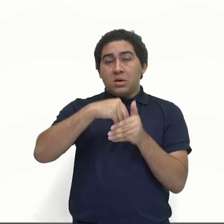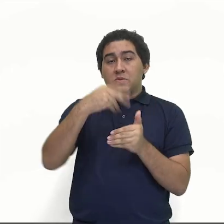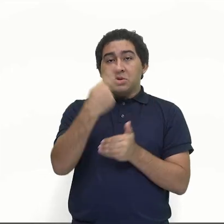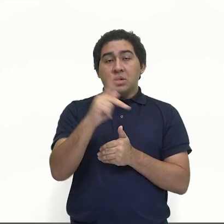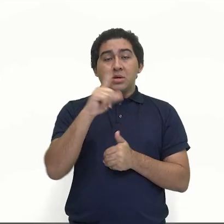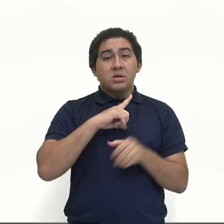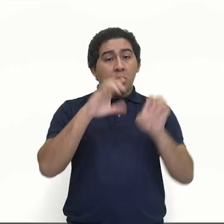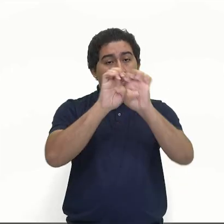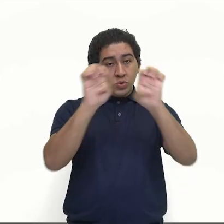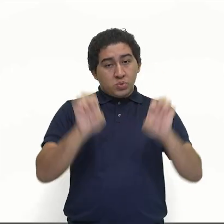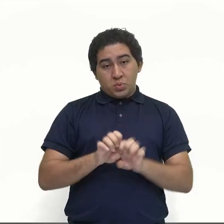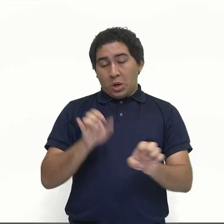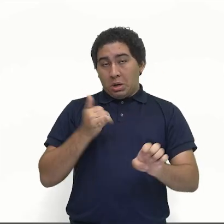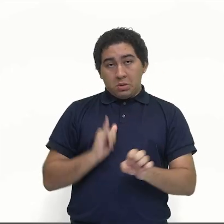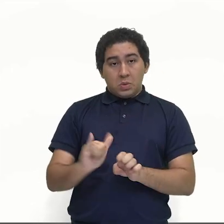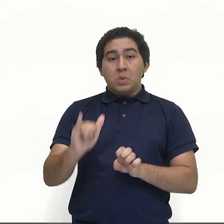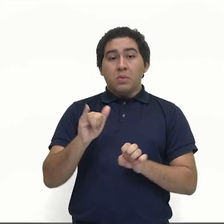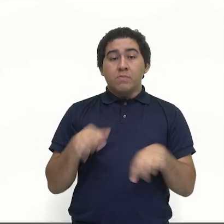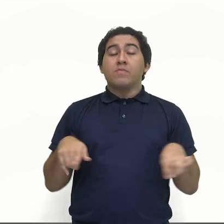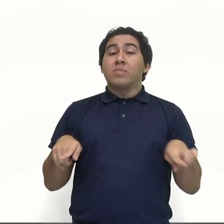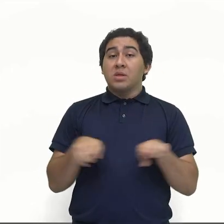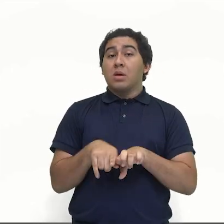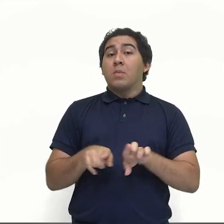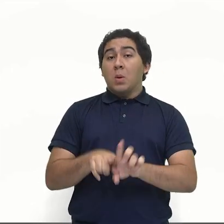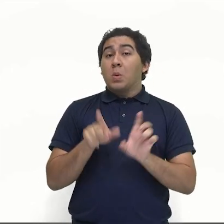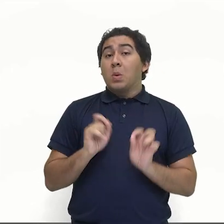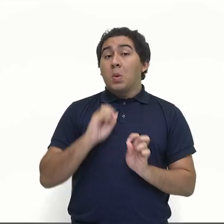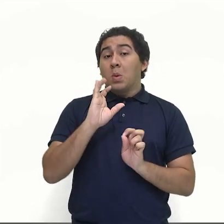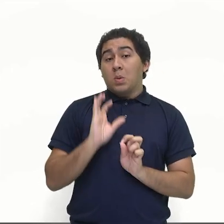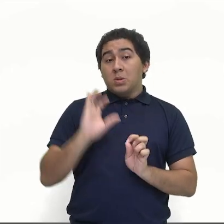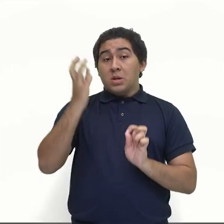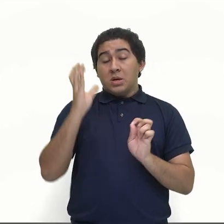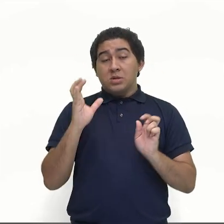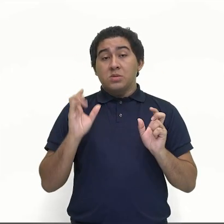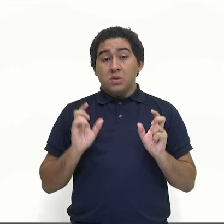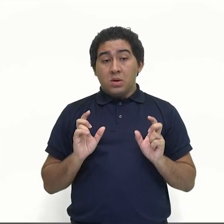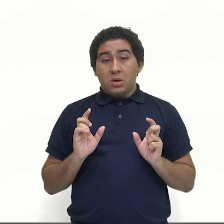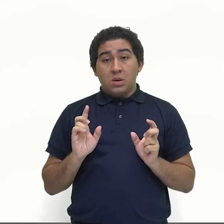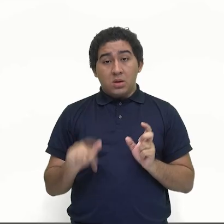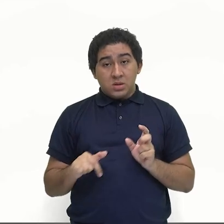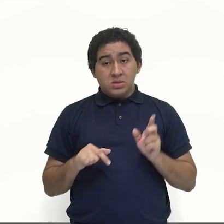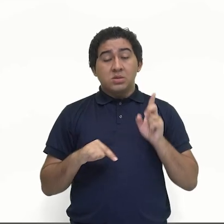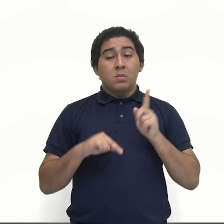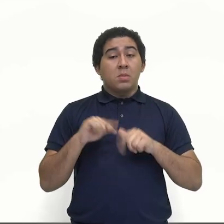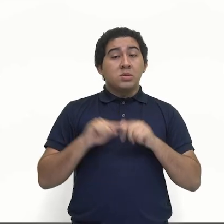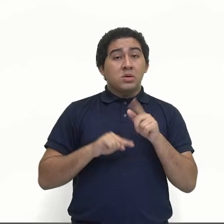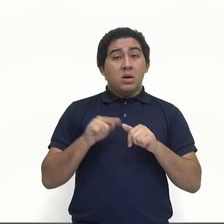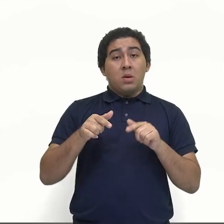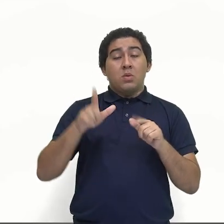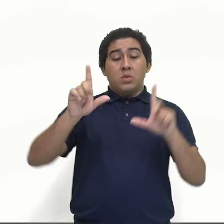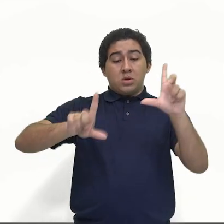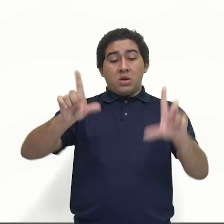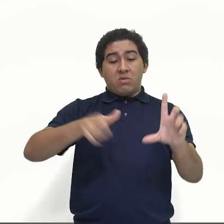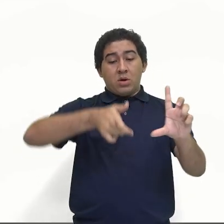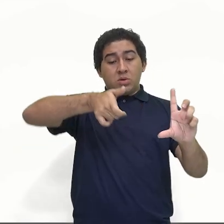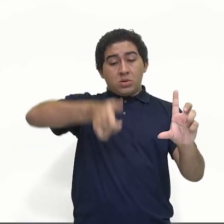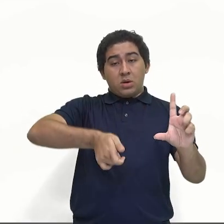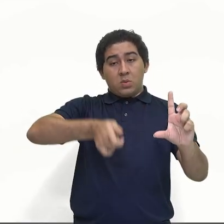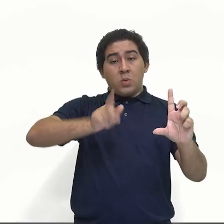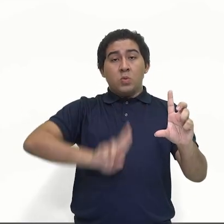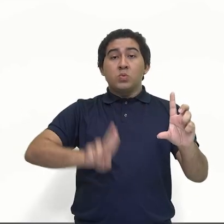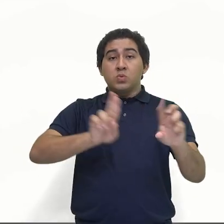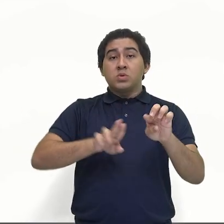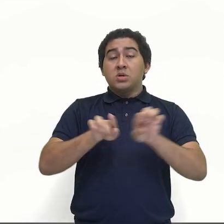circuito eletrônico. E muitas das vezes também esse controle remoto